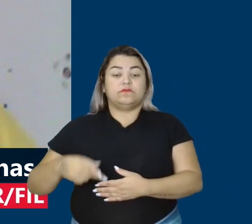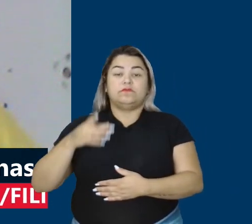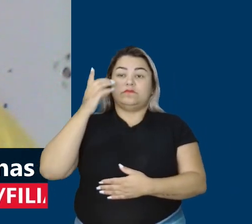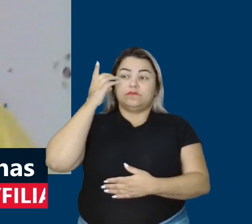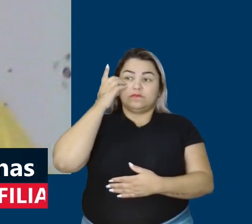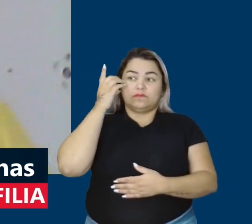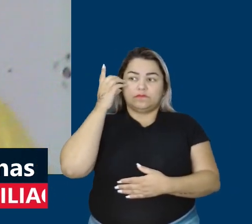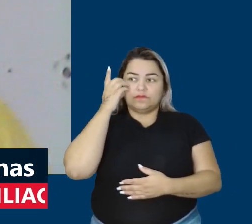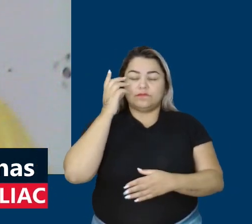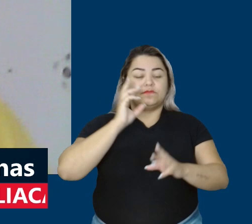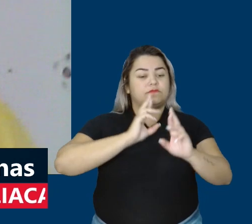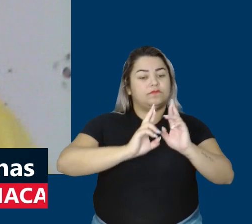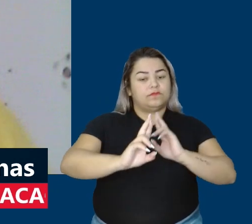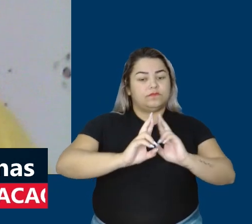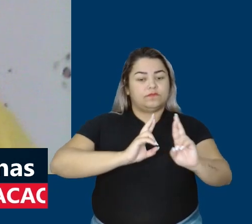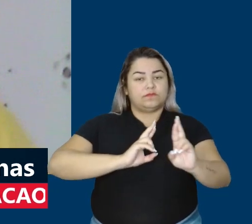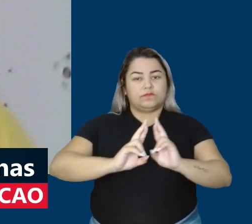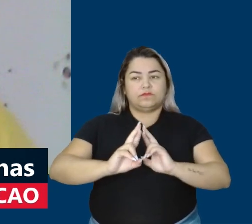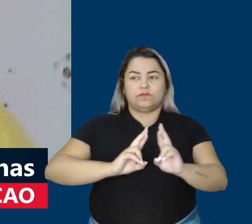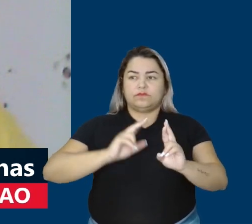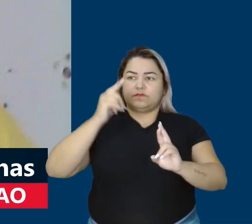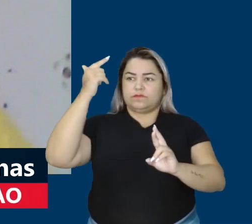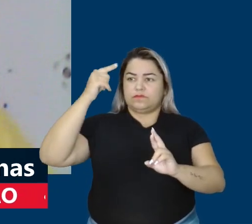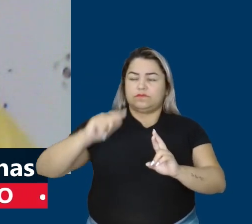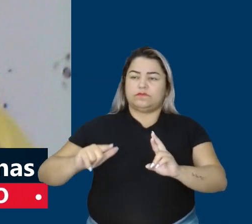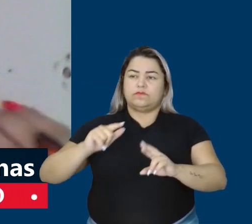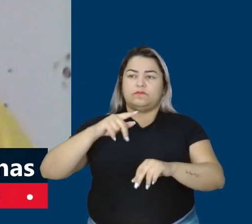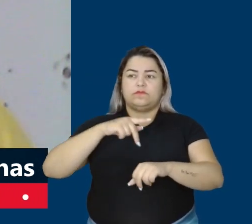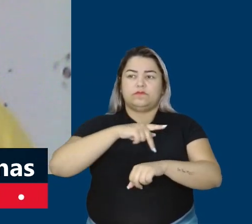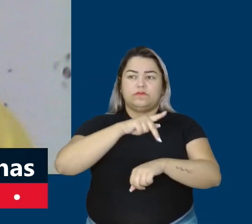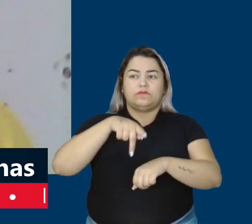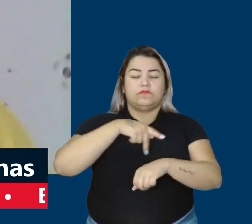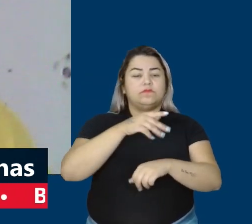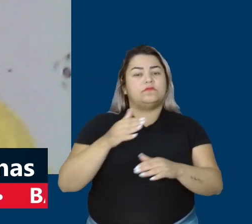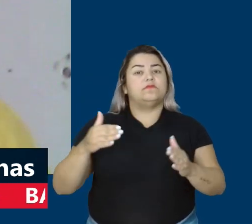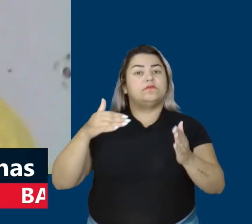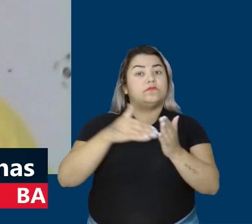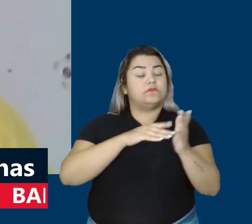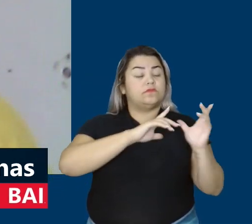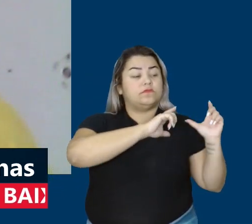essa relação internacional, né, como a gente é a última